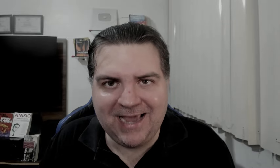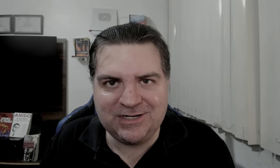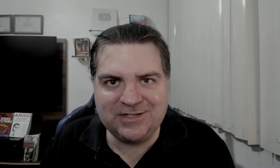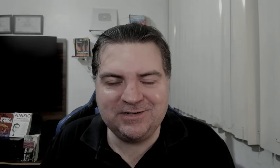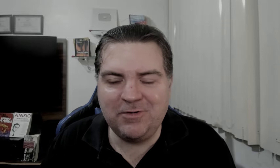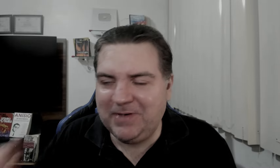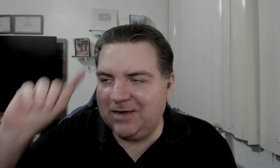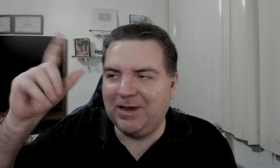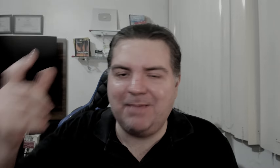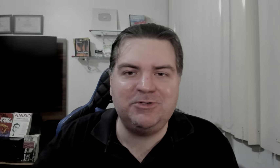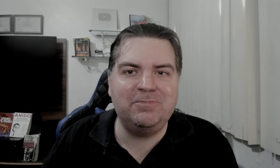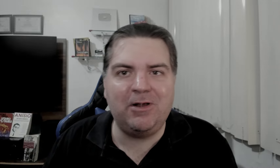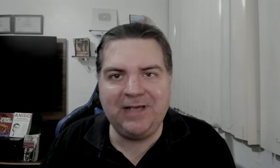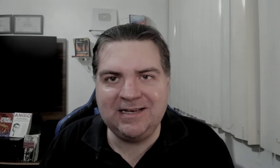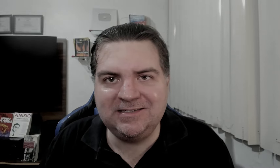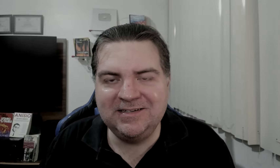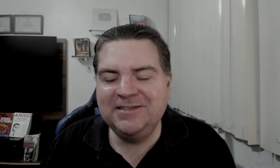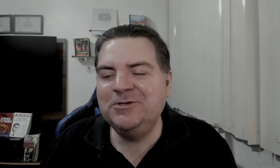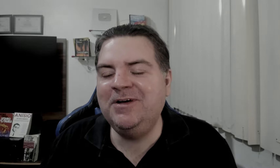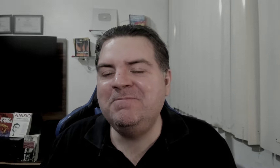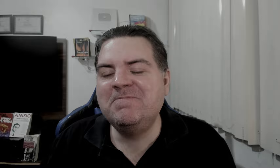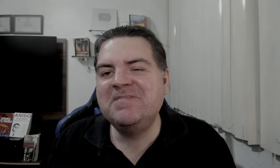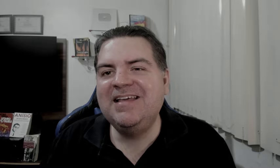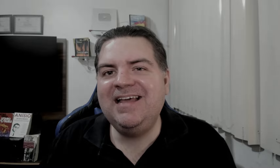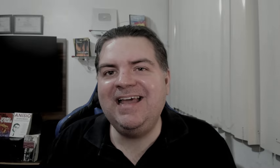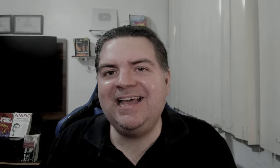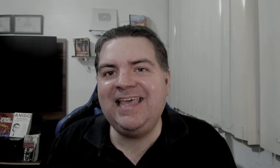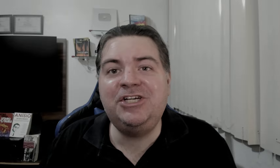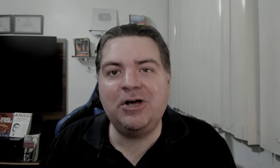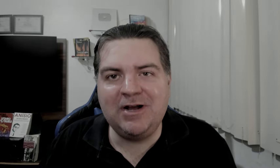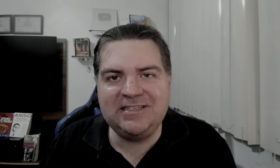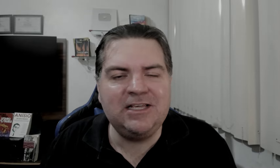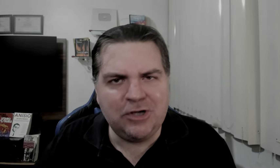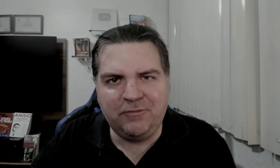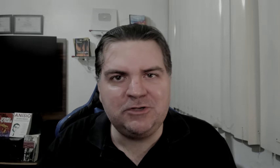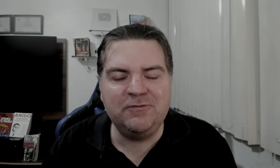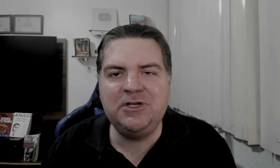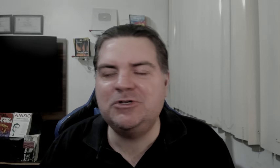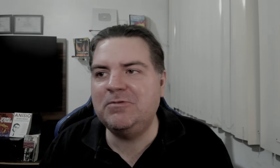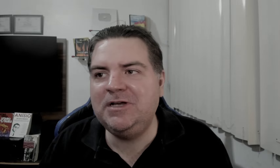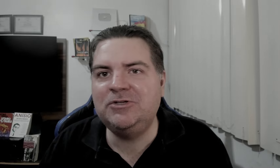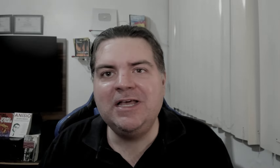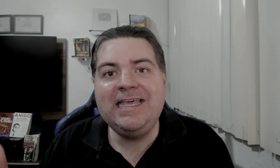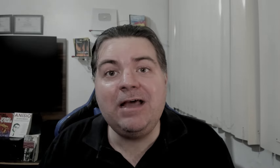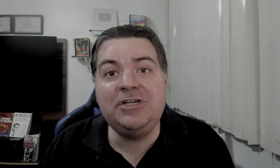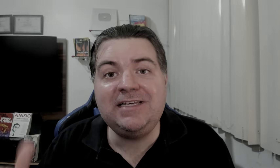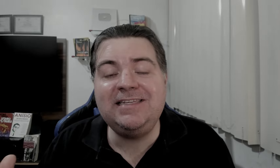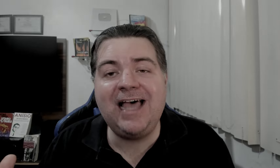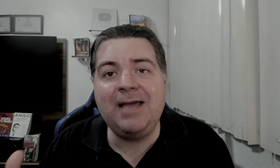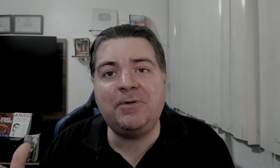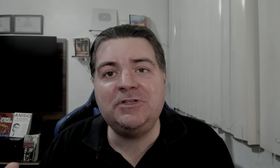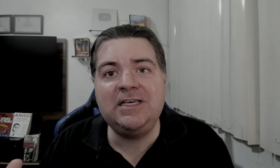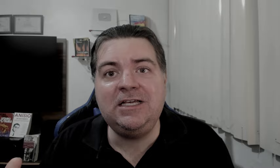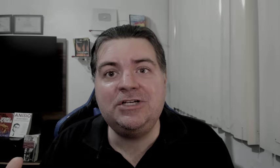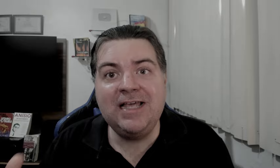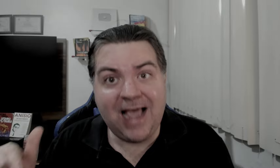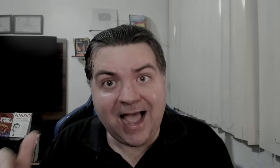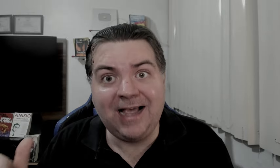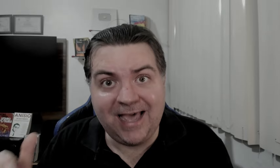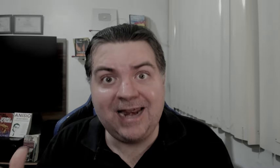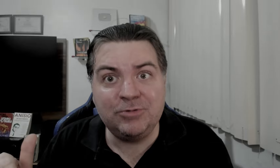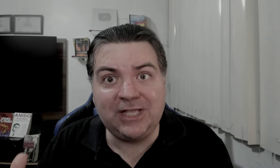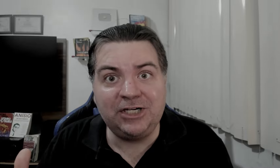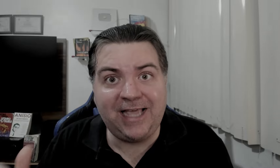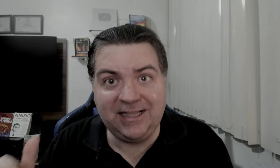Paulo Guedes. Um pequeno lapso do Paulo Guedes. Né? Que ele chegou a dizer isso e eu fiz um vídeo sobre isso. E eu disse na época o seguinte.